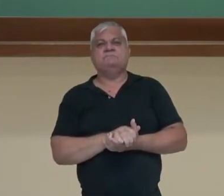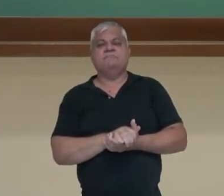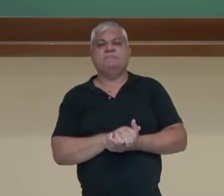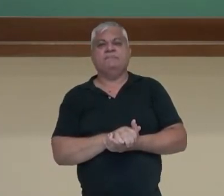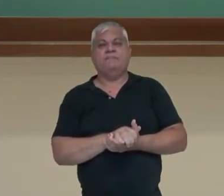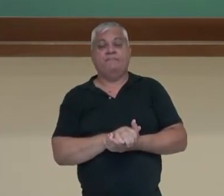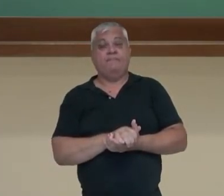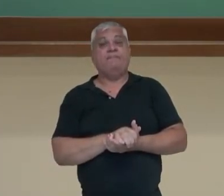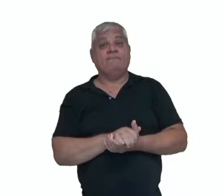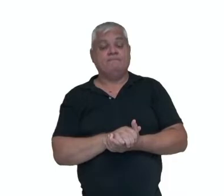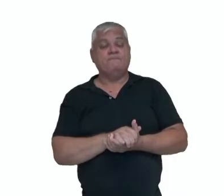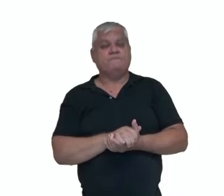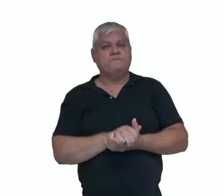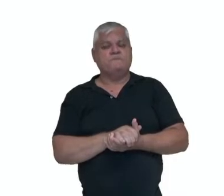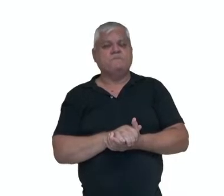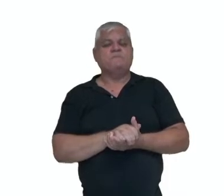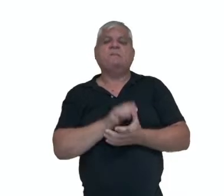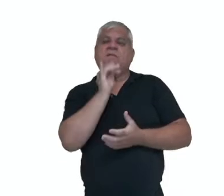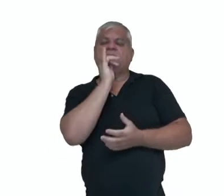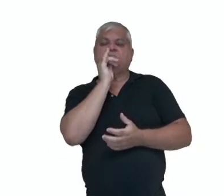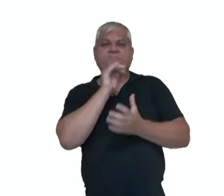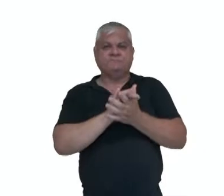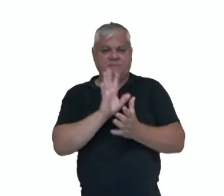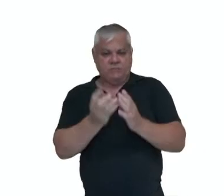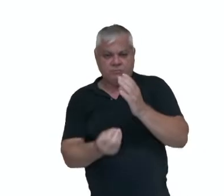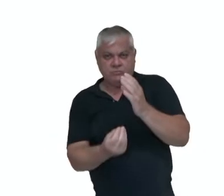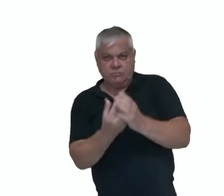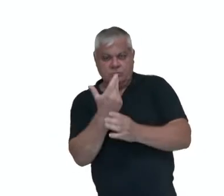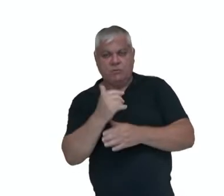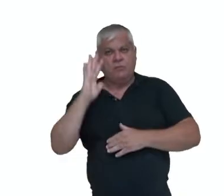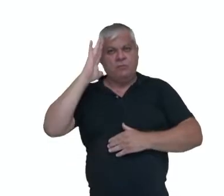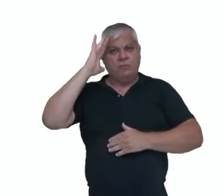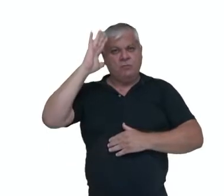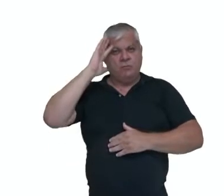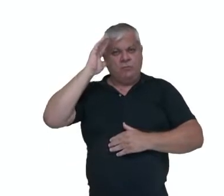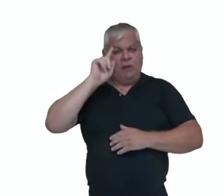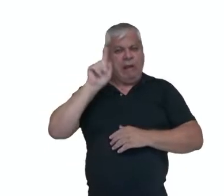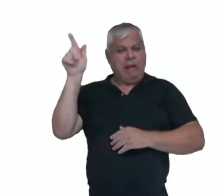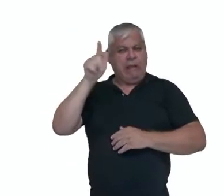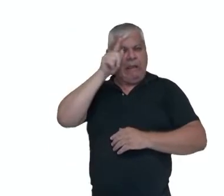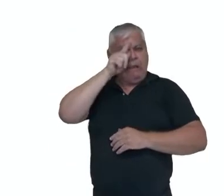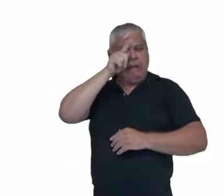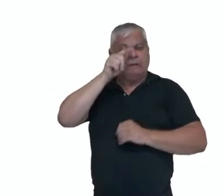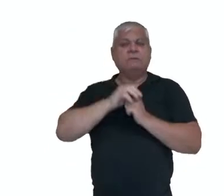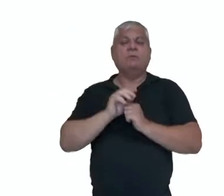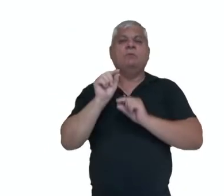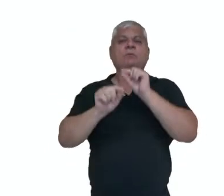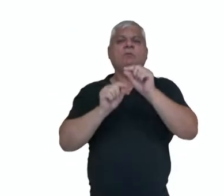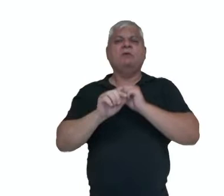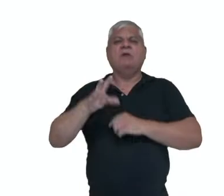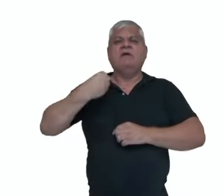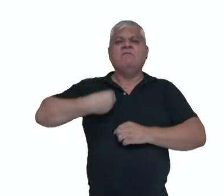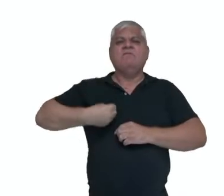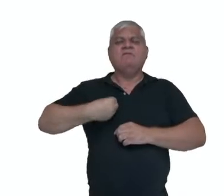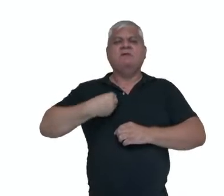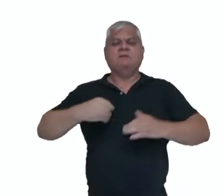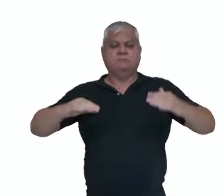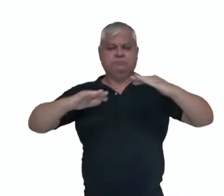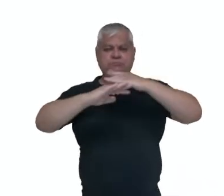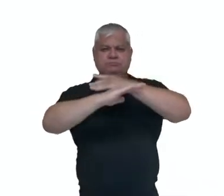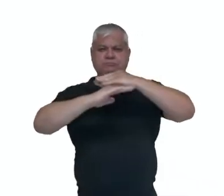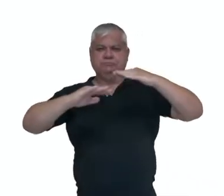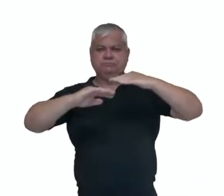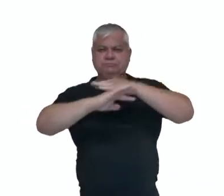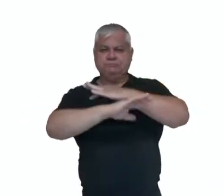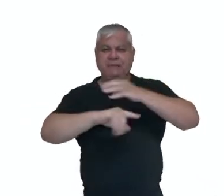Entre as condições históricas para o surgimento da filosofia na Grécia está o desenvolvimento da vida urbana. Com o